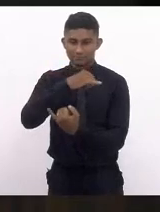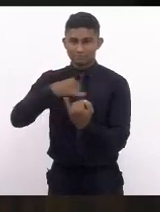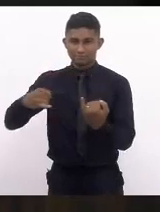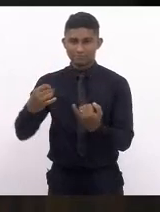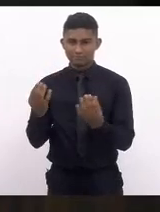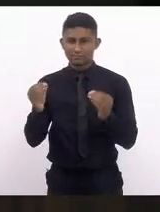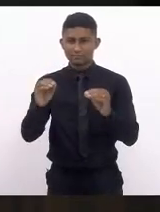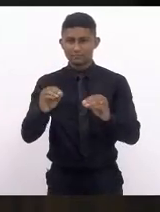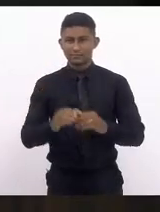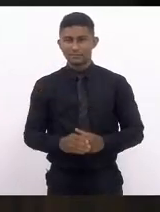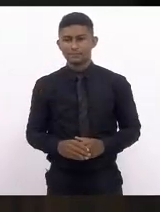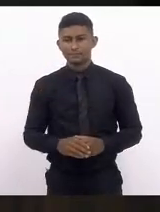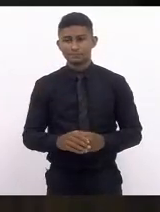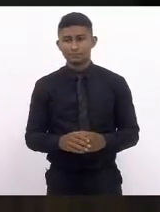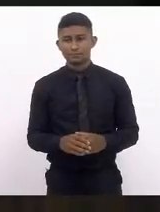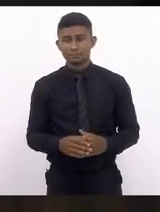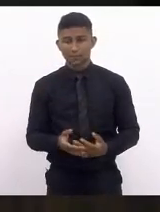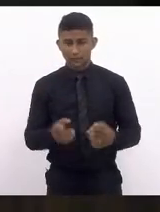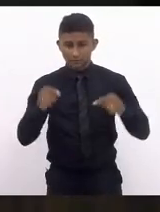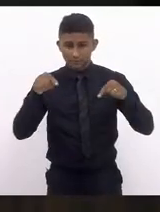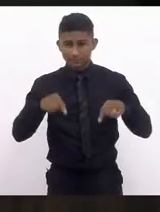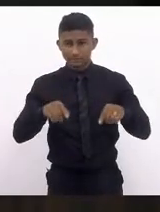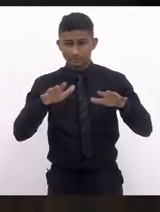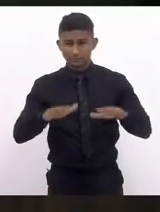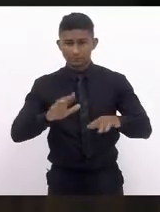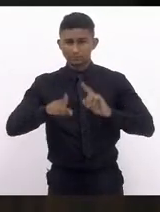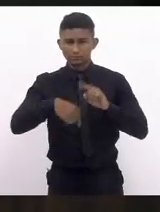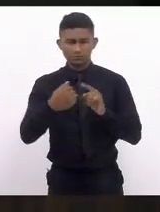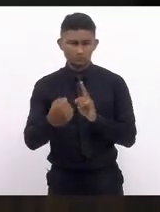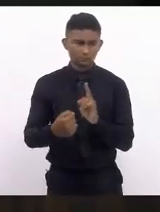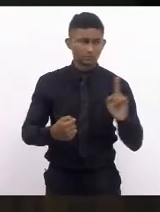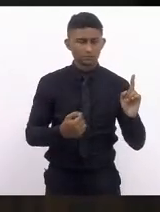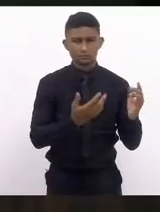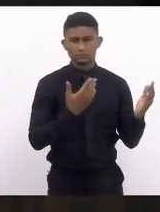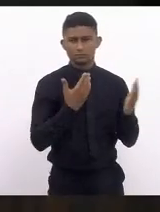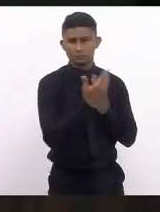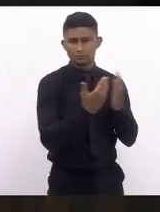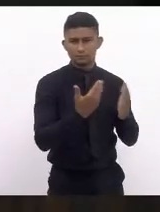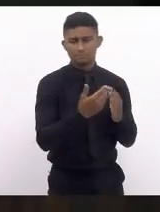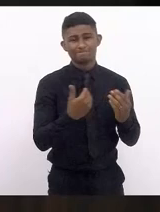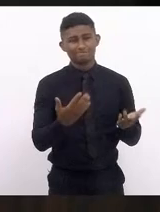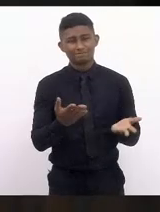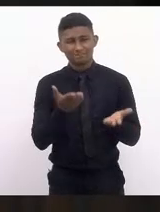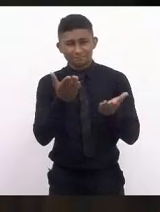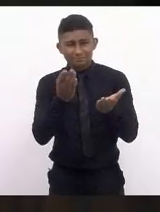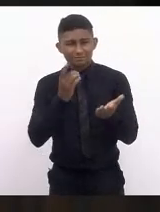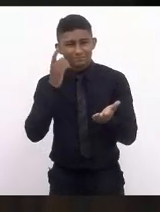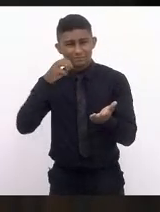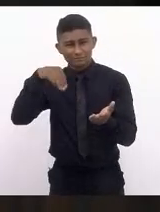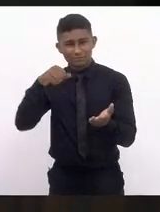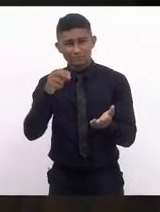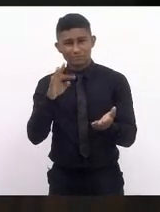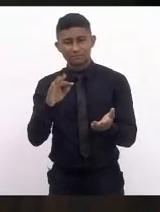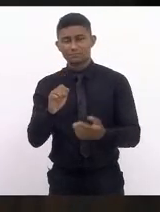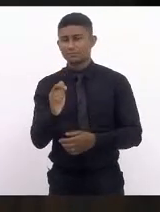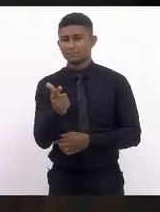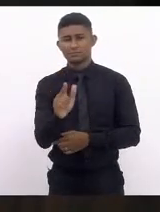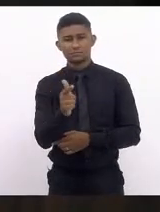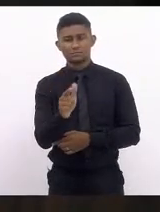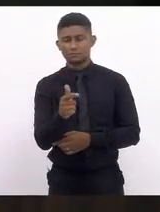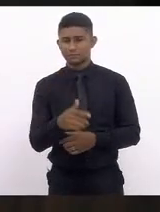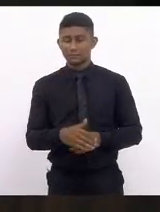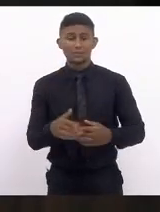E aí ficou aqui depois vai conversar lá atrás então não tinha Deputado da Mata como não tem ainda que eu